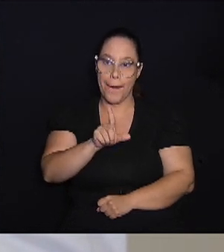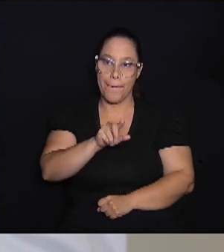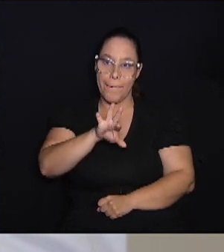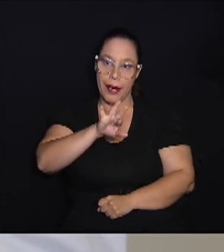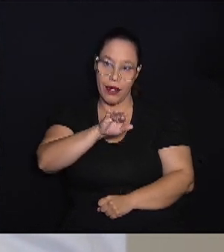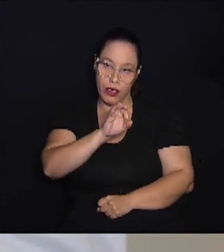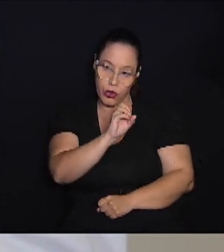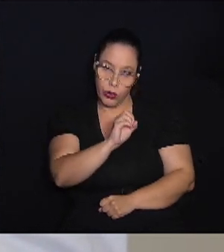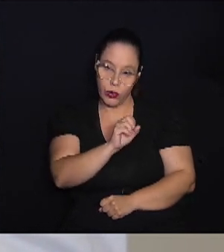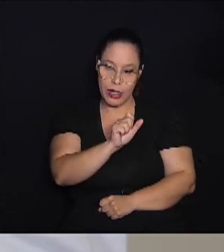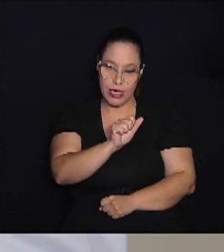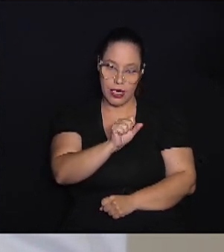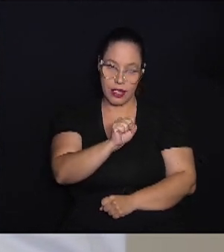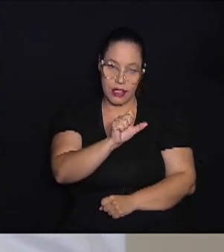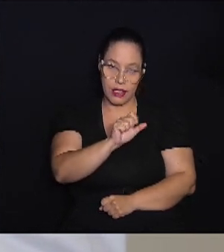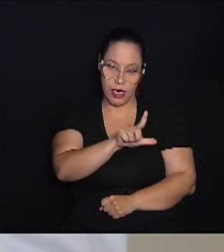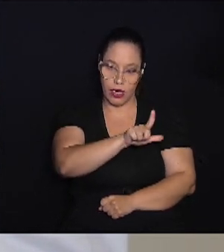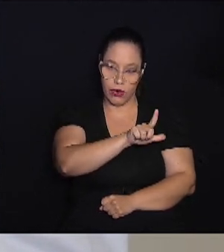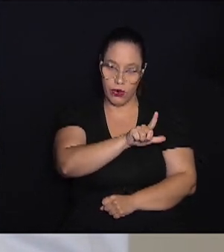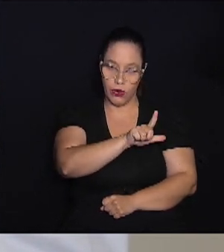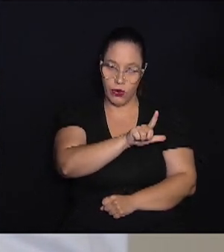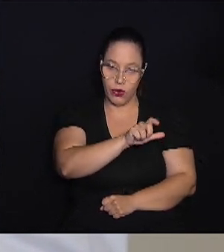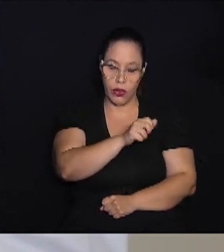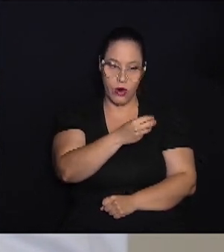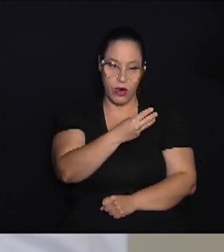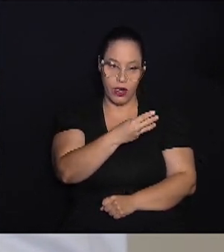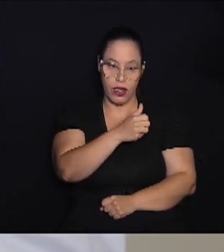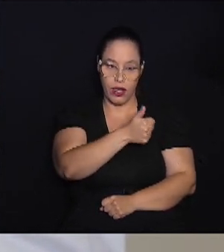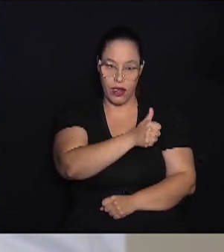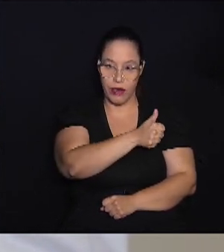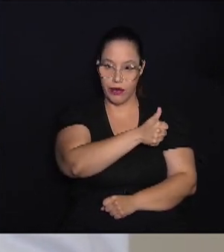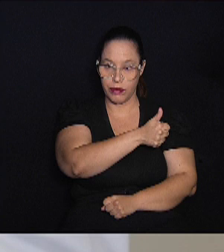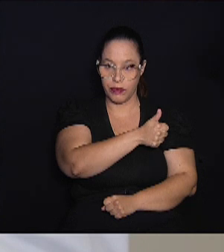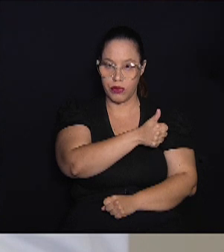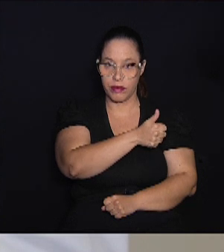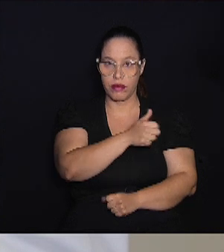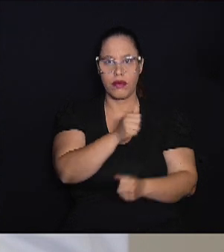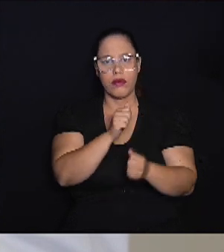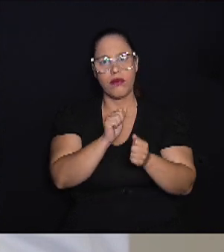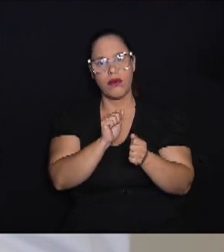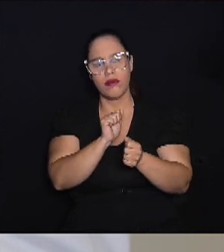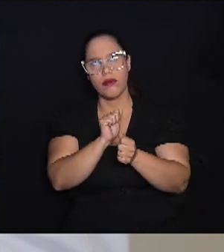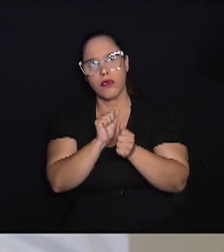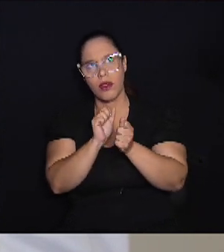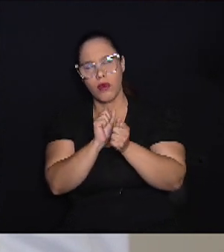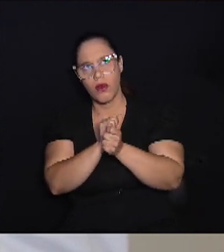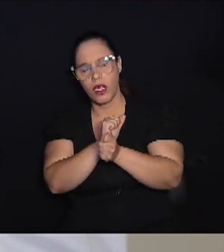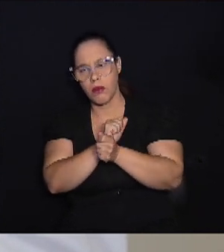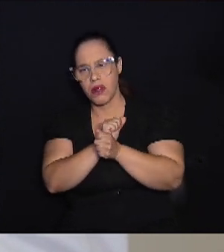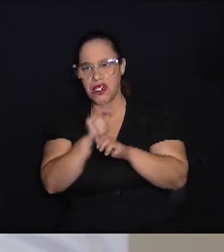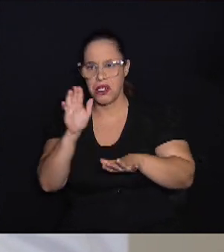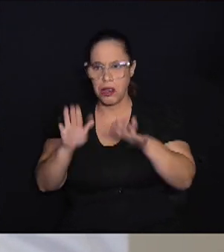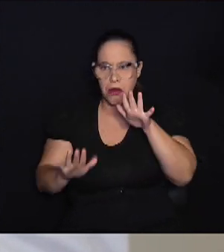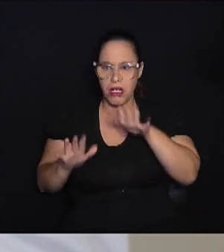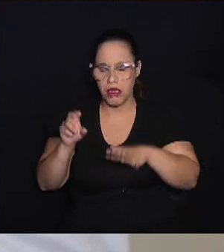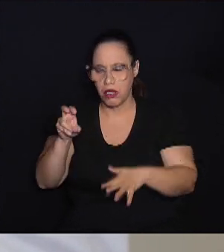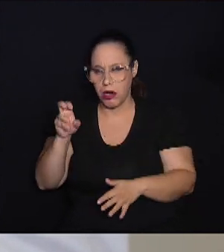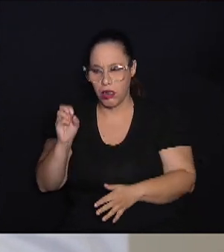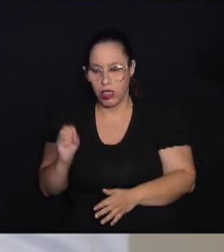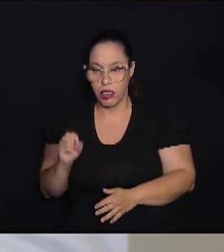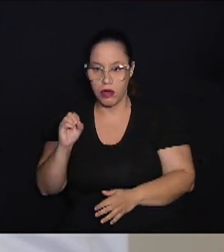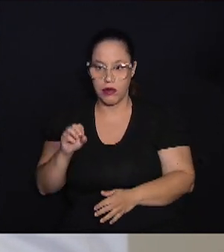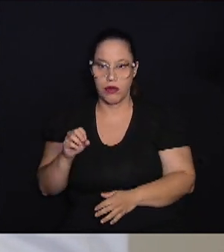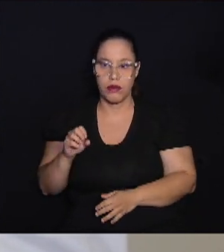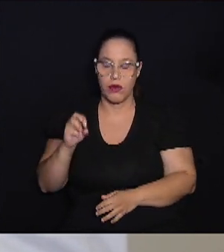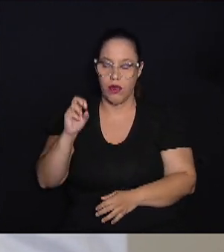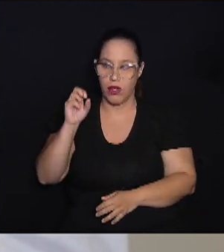311, e estaremos então esperando aproximadamente 500 pessoas das 8